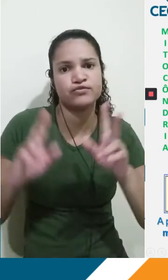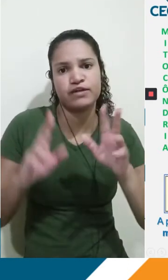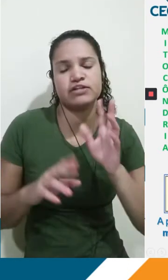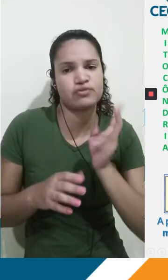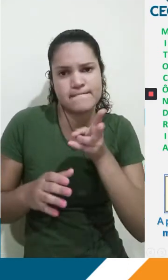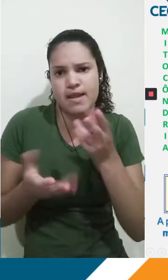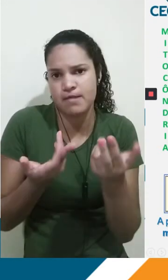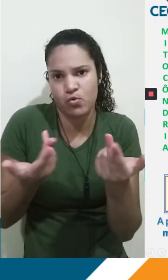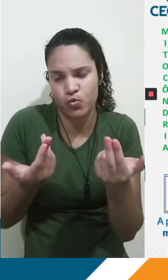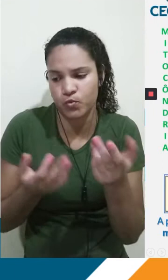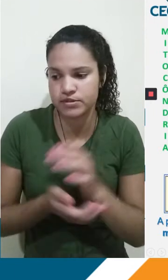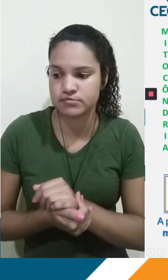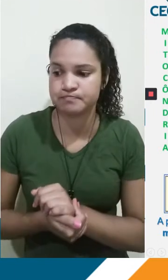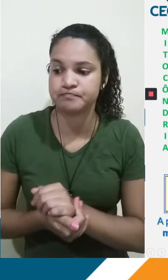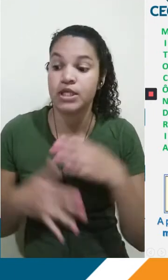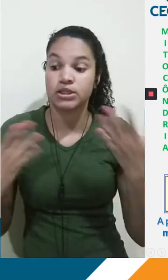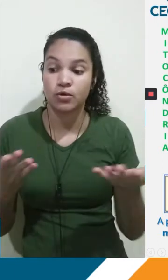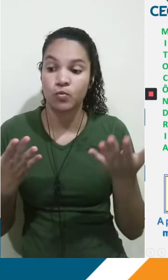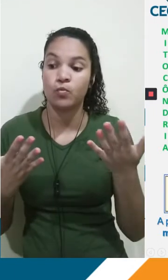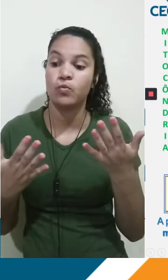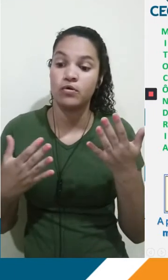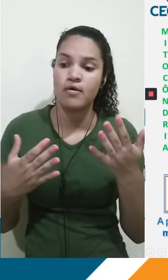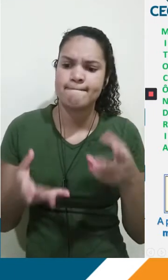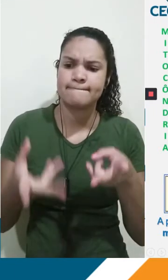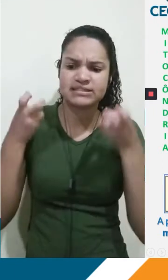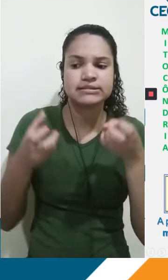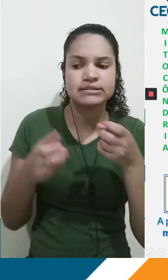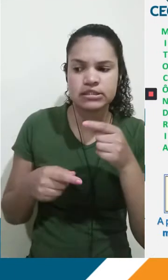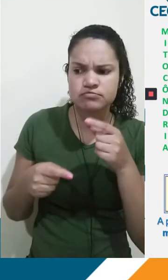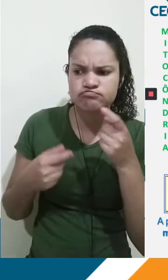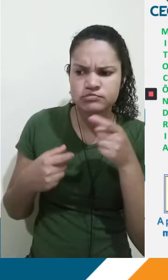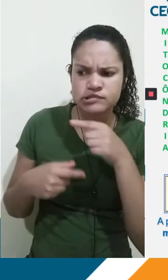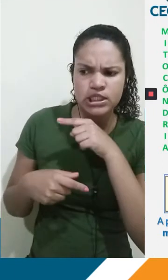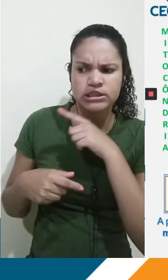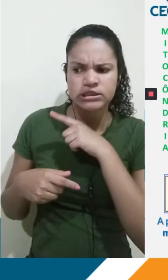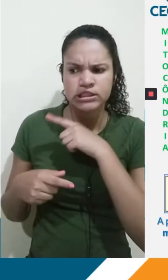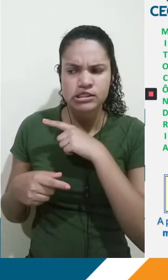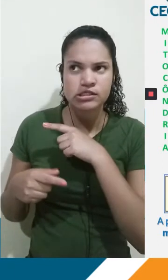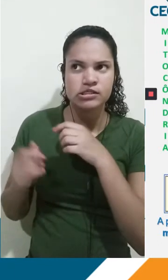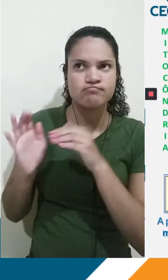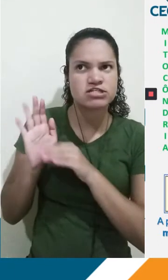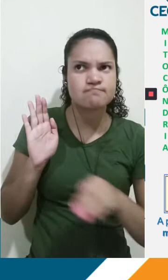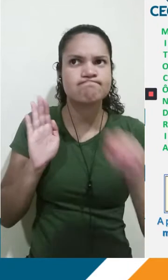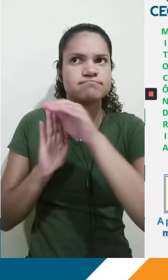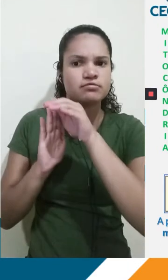Verifique, então, que ocorre para haver uma grande produção de moléculas de ATP,